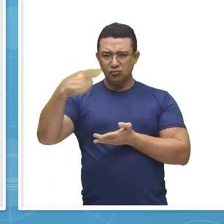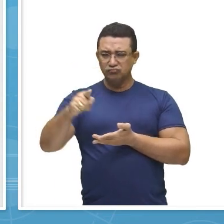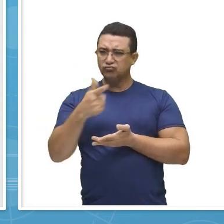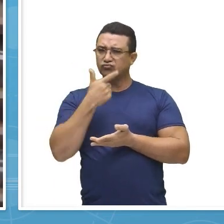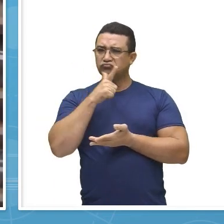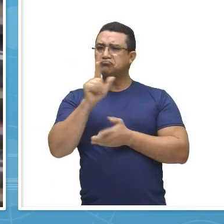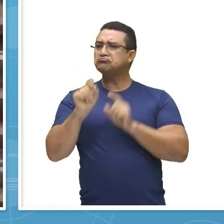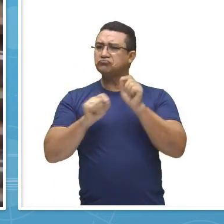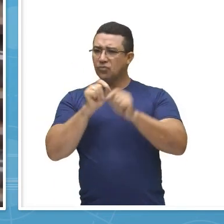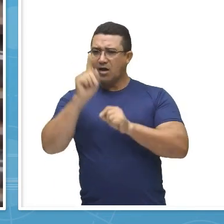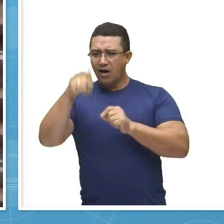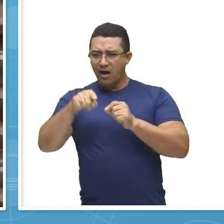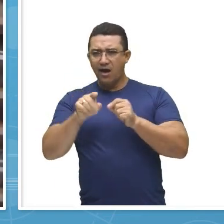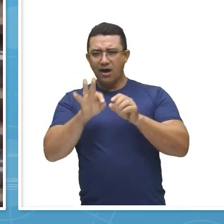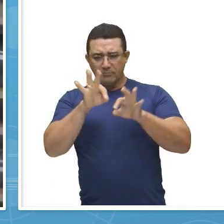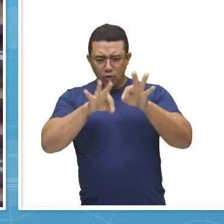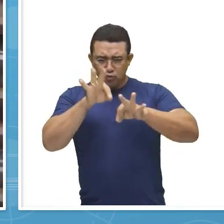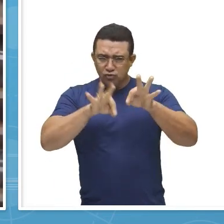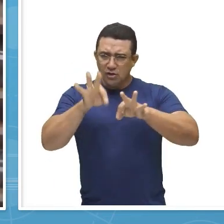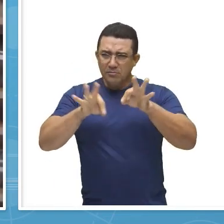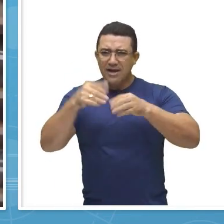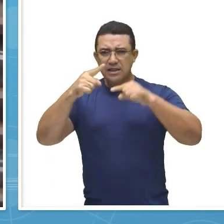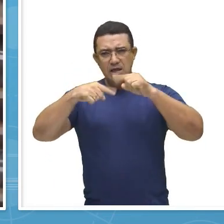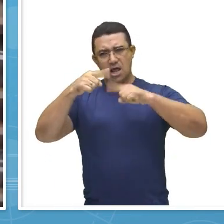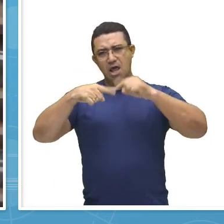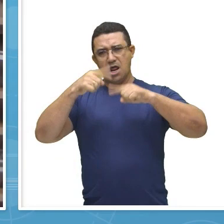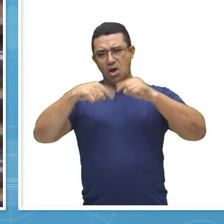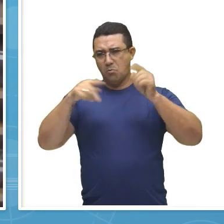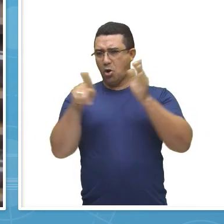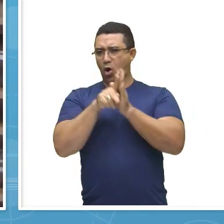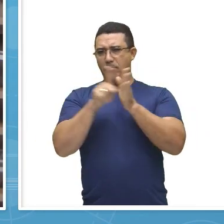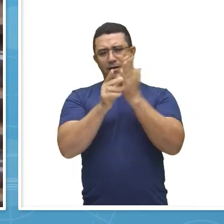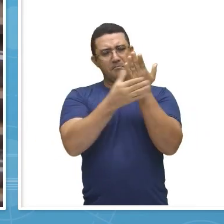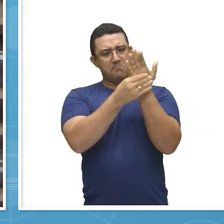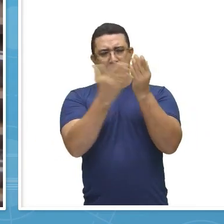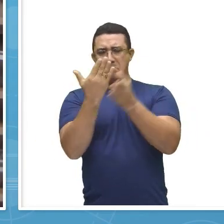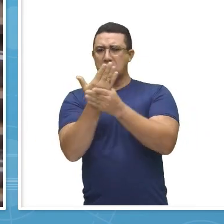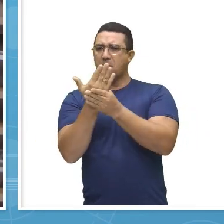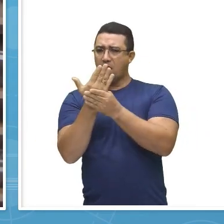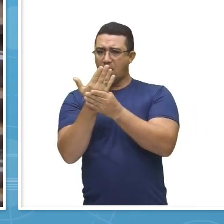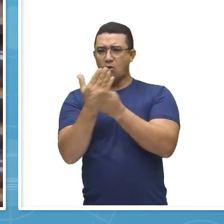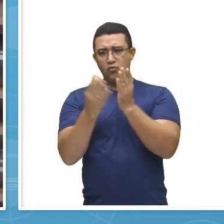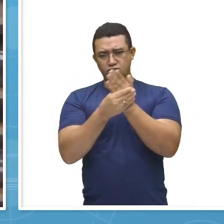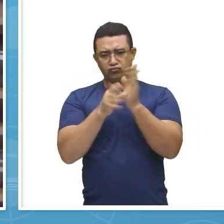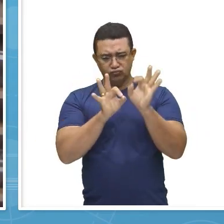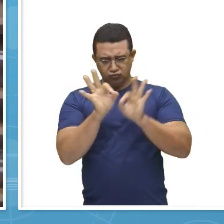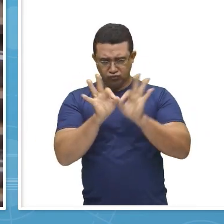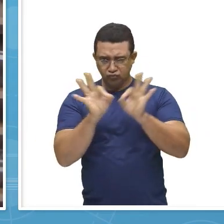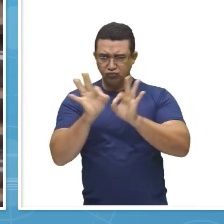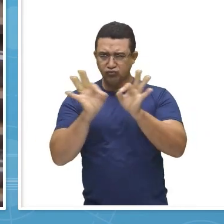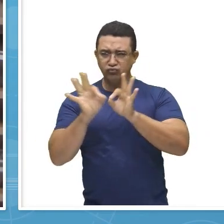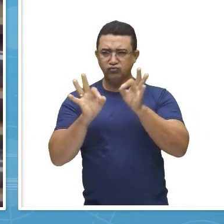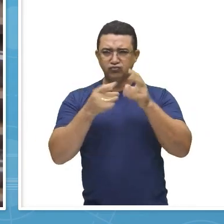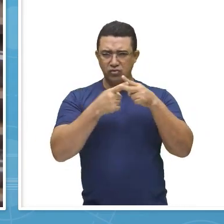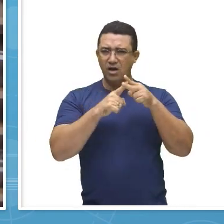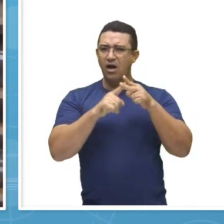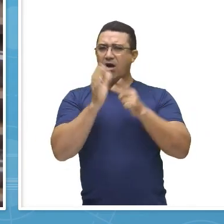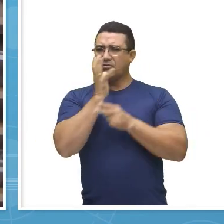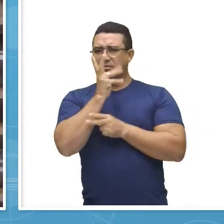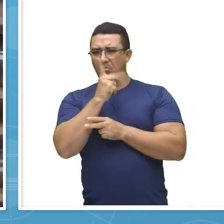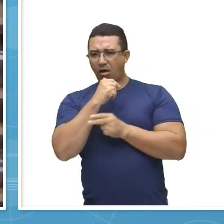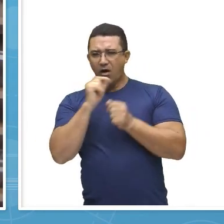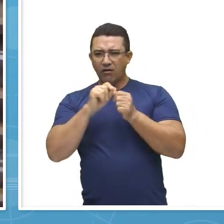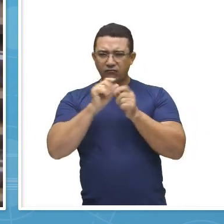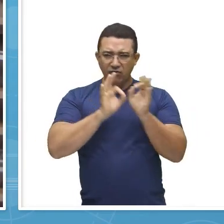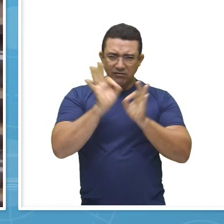aquela pessoa que produz aquele material de forma artesanal, manual, que demanda um tempo muito maior.